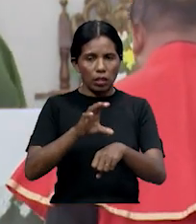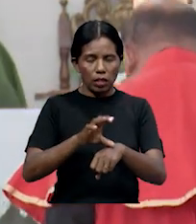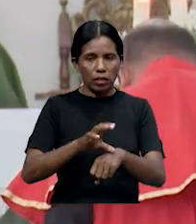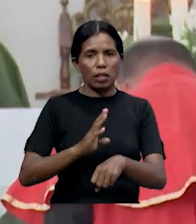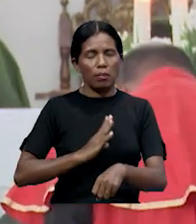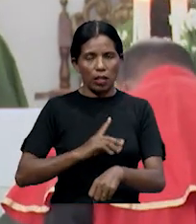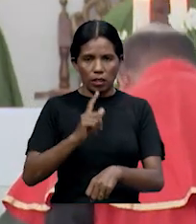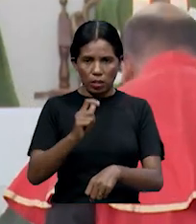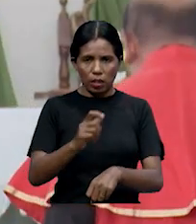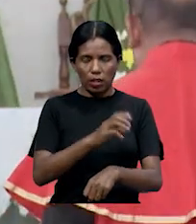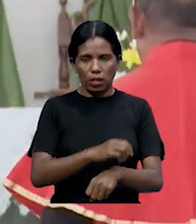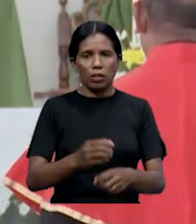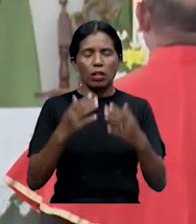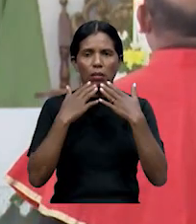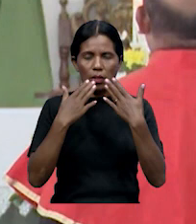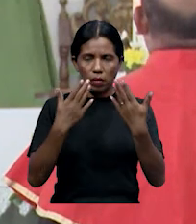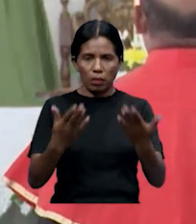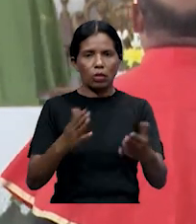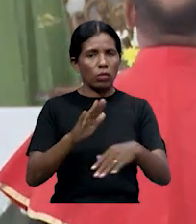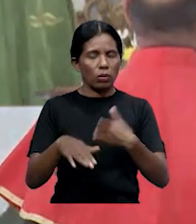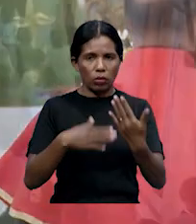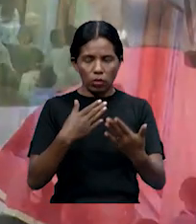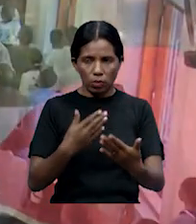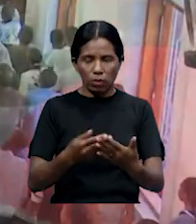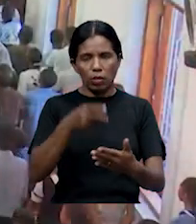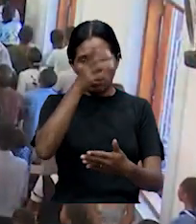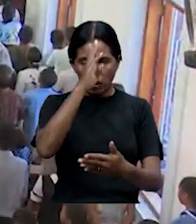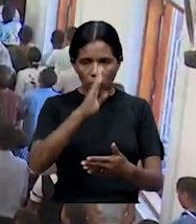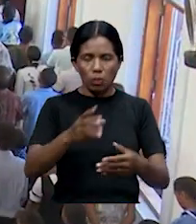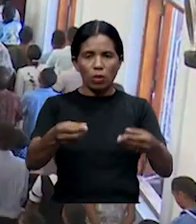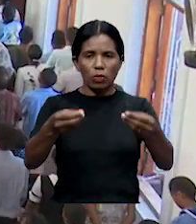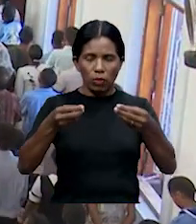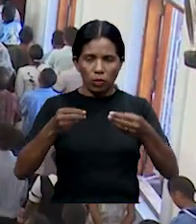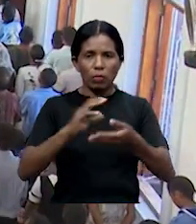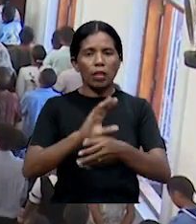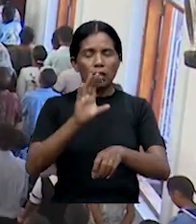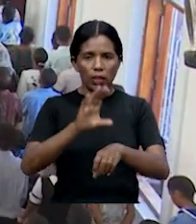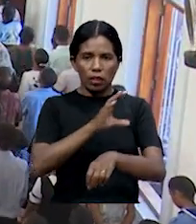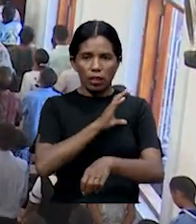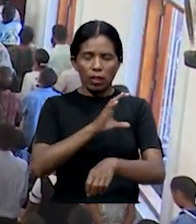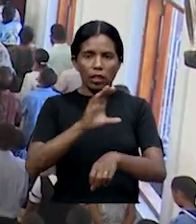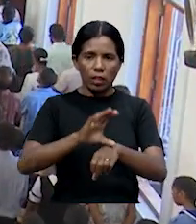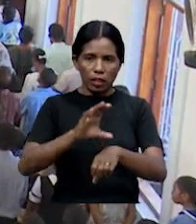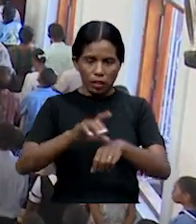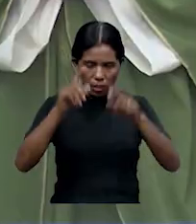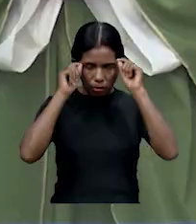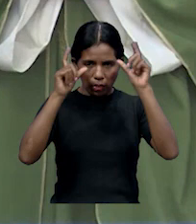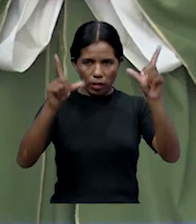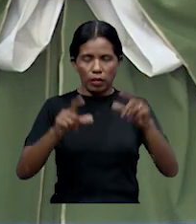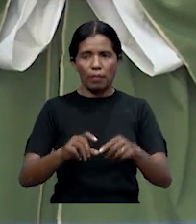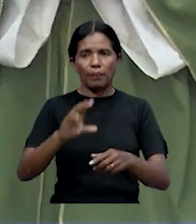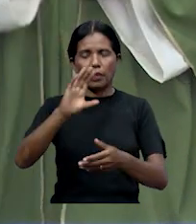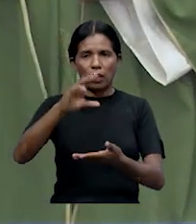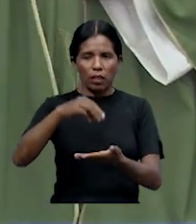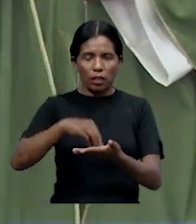Conceição Balide, hodi agradece badia koto, nebe naimaroma karaik bakreda Timor-Leste. Cardeal no Arcebispo